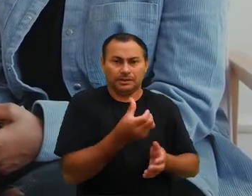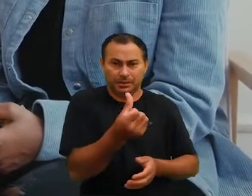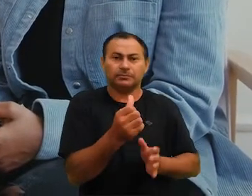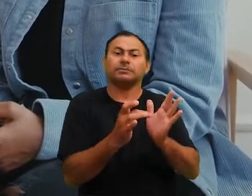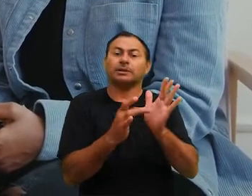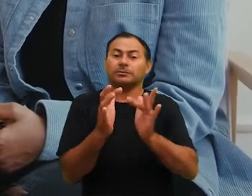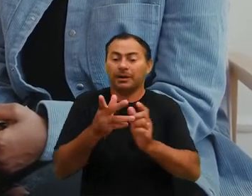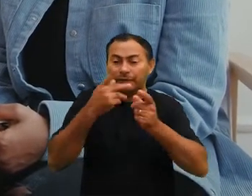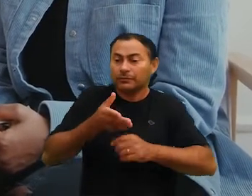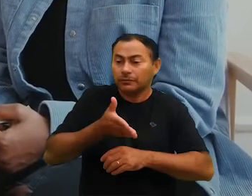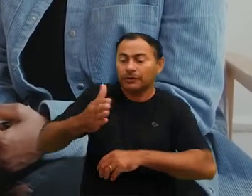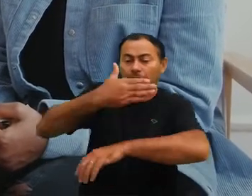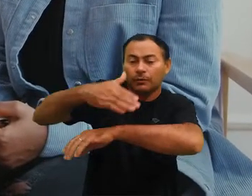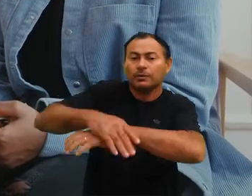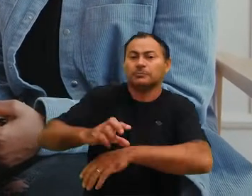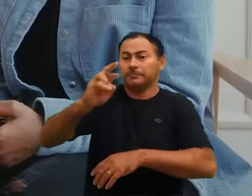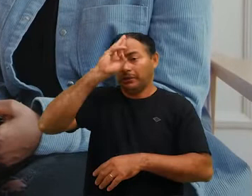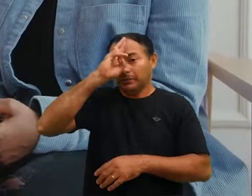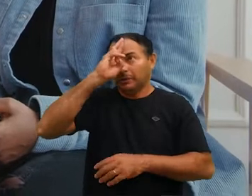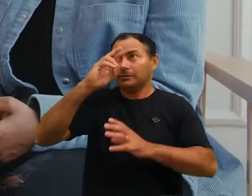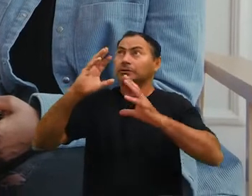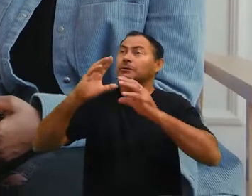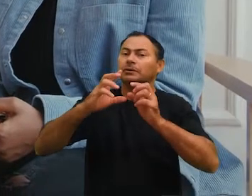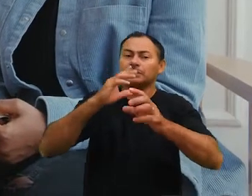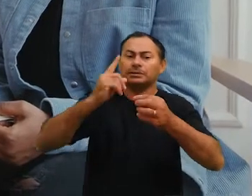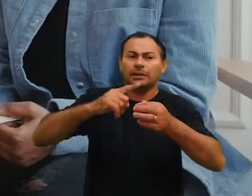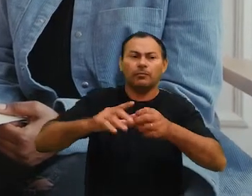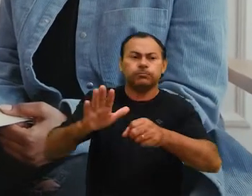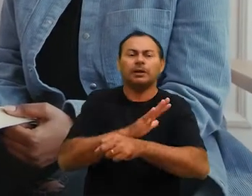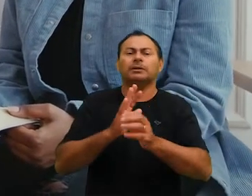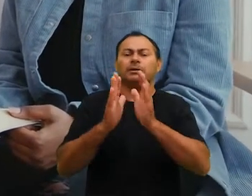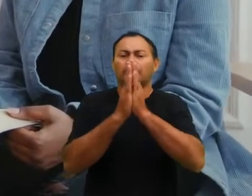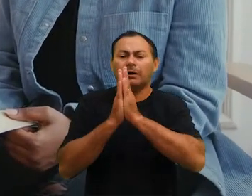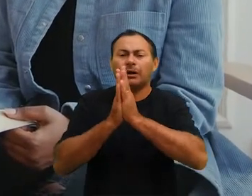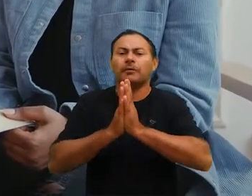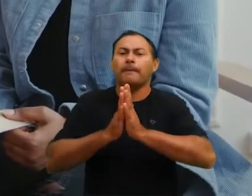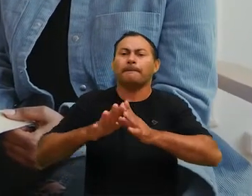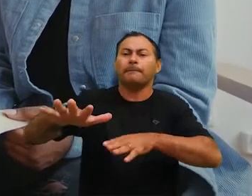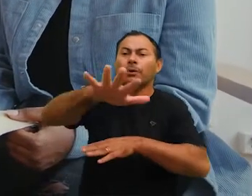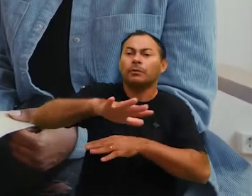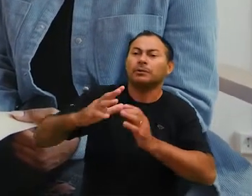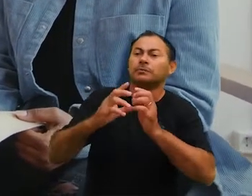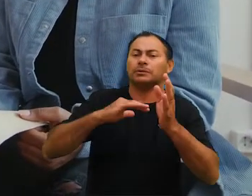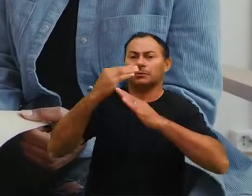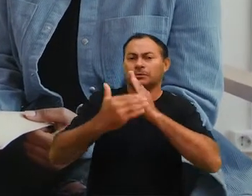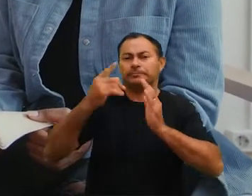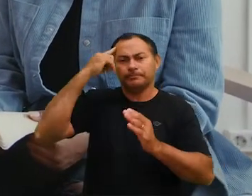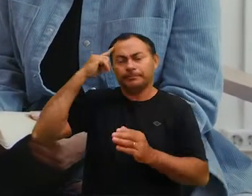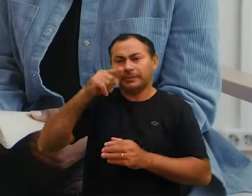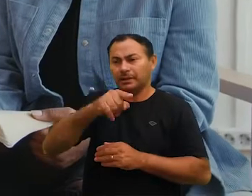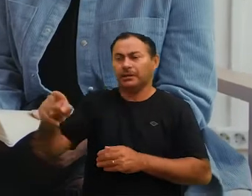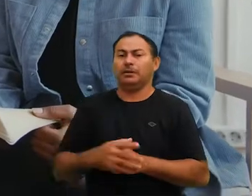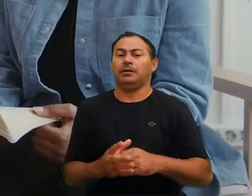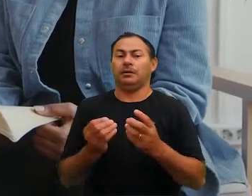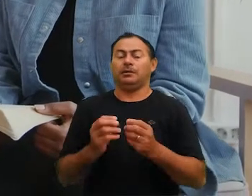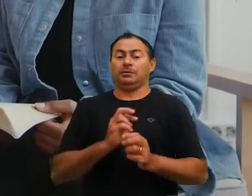Jesus diz que eles saíam pelas ruas ao meio do dia, quando a cidade estava cheia, e oravam em público para que todos pensassem que eles